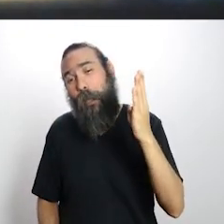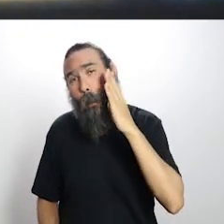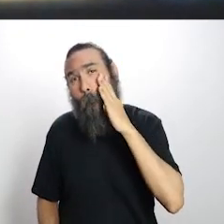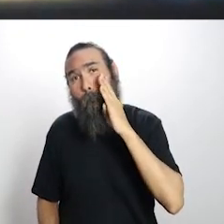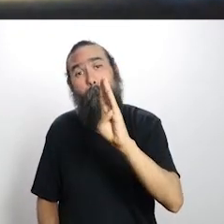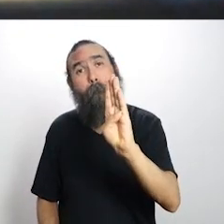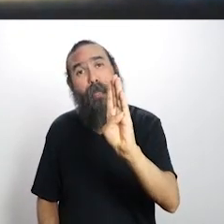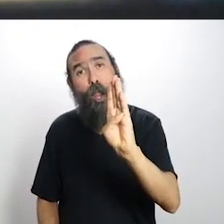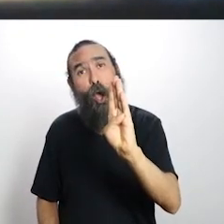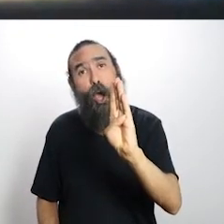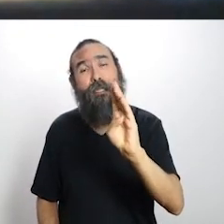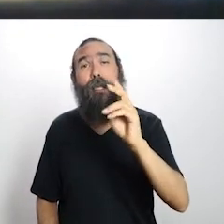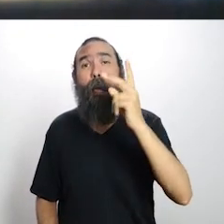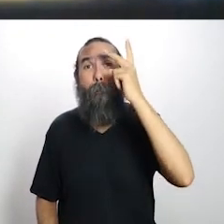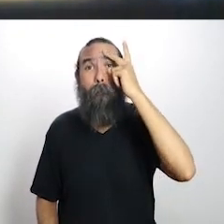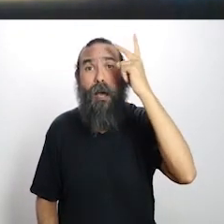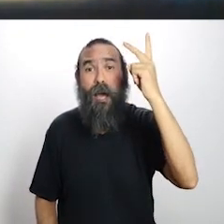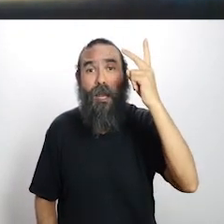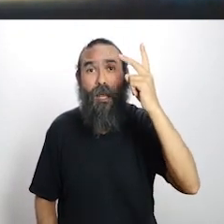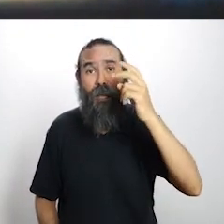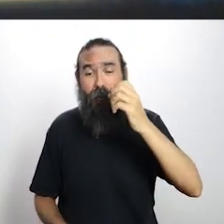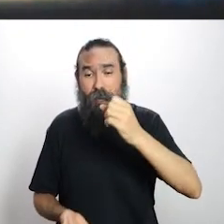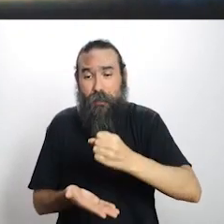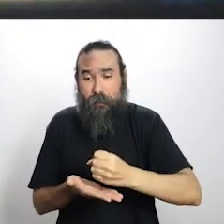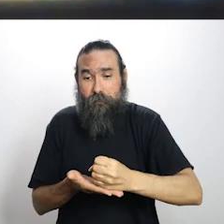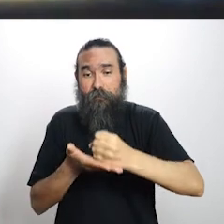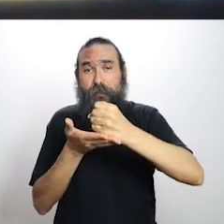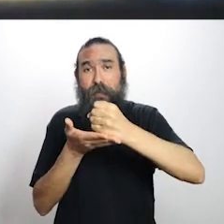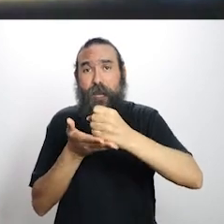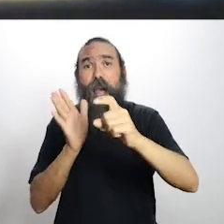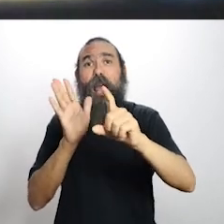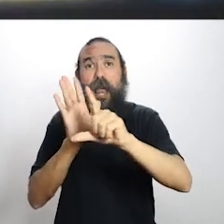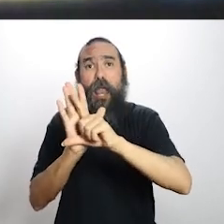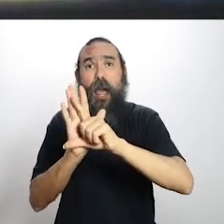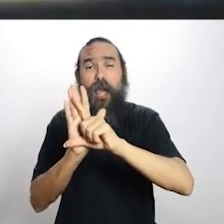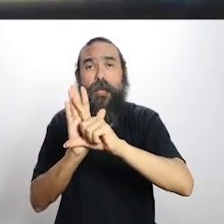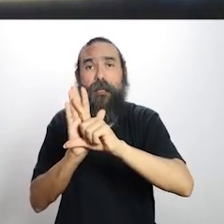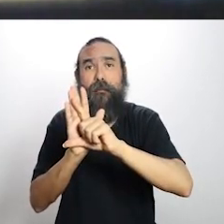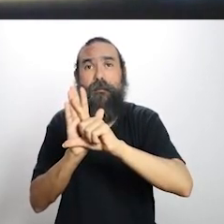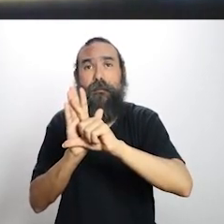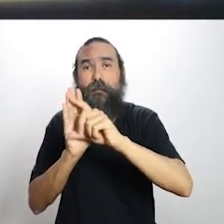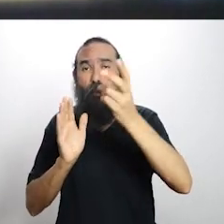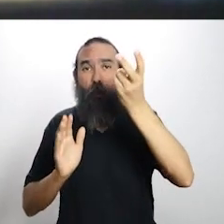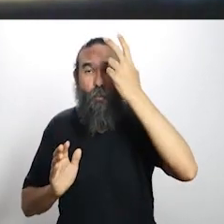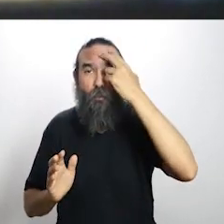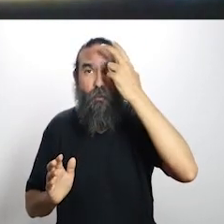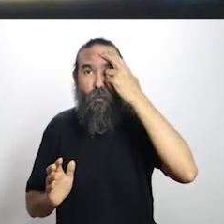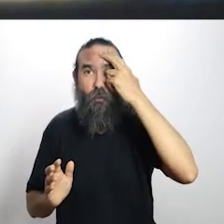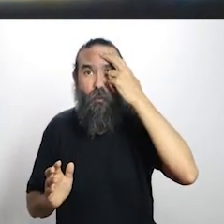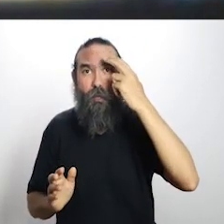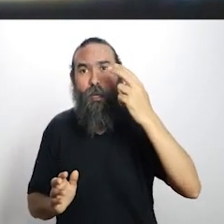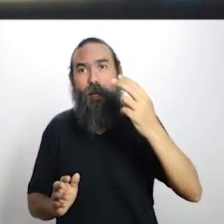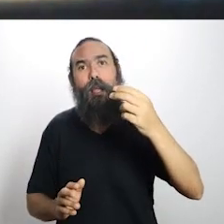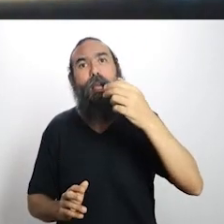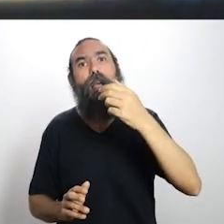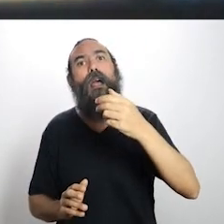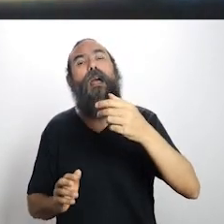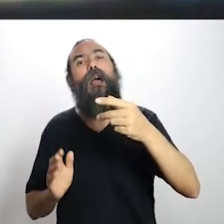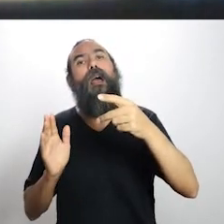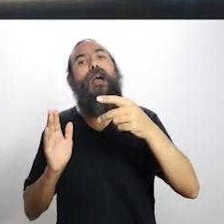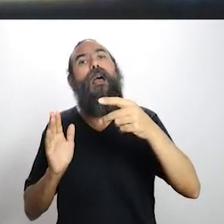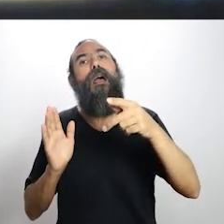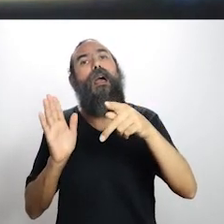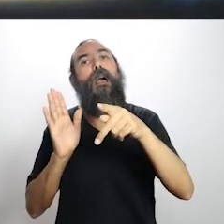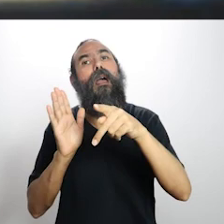importante a gente tratar que essa regulamentação ela trata especificamente da medida provisória 990 de 7 de maio de 2020